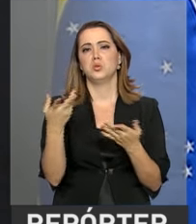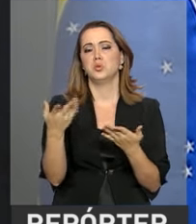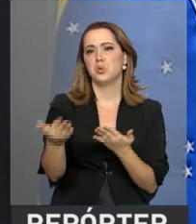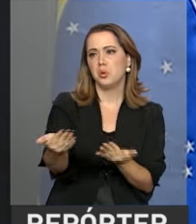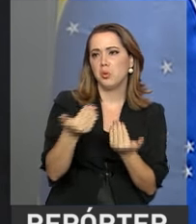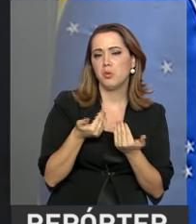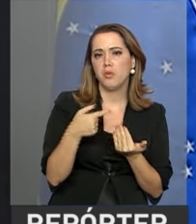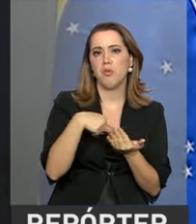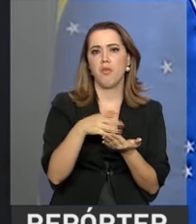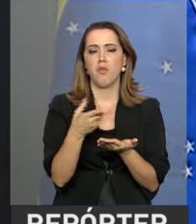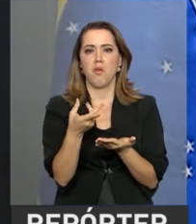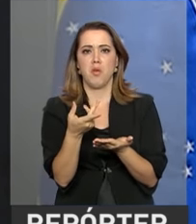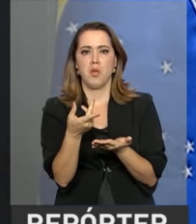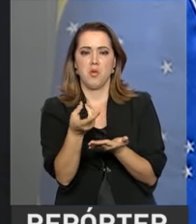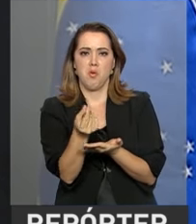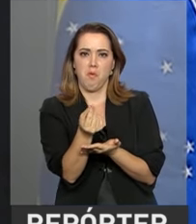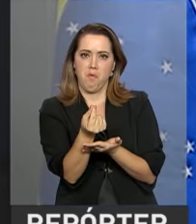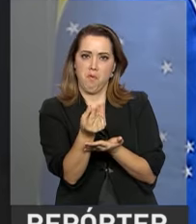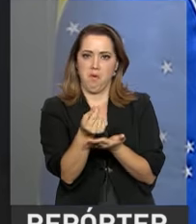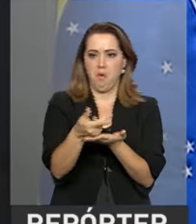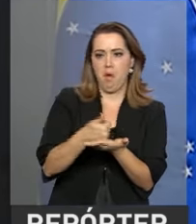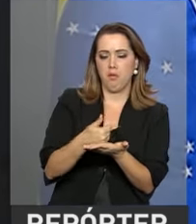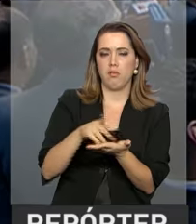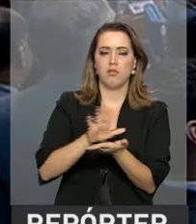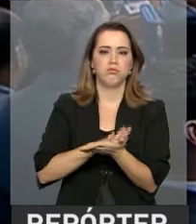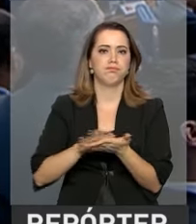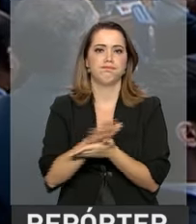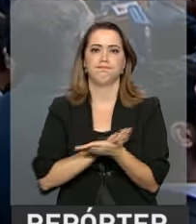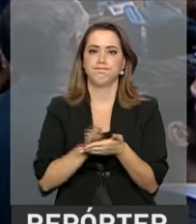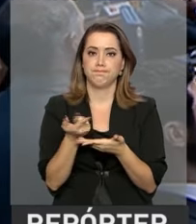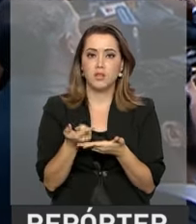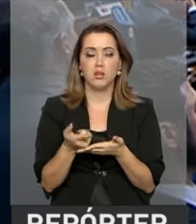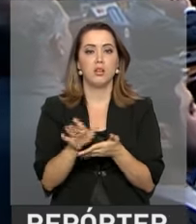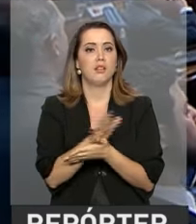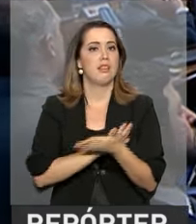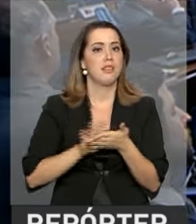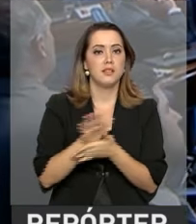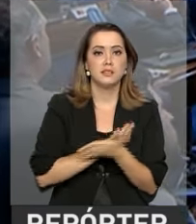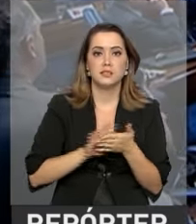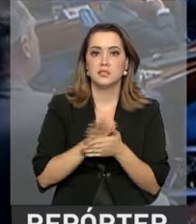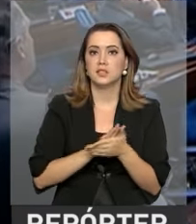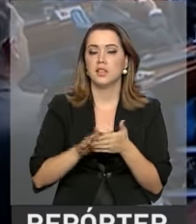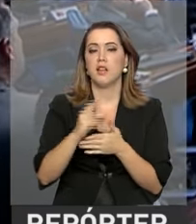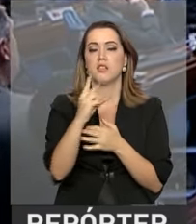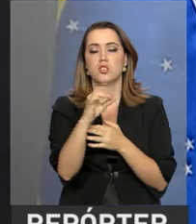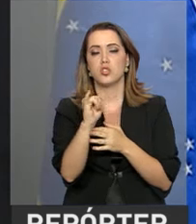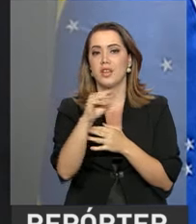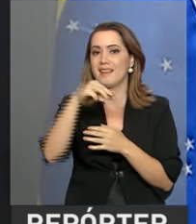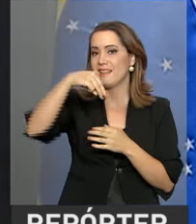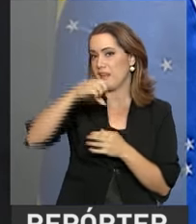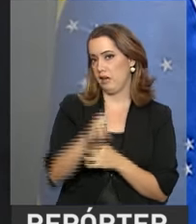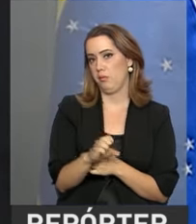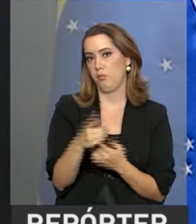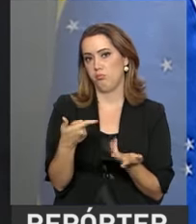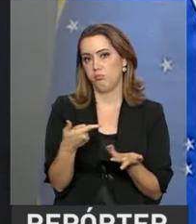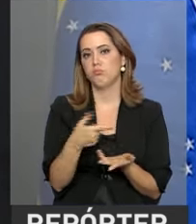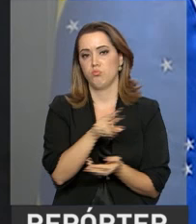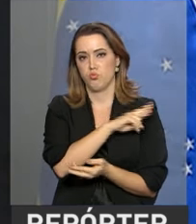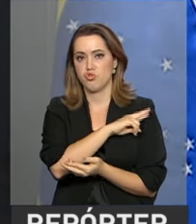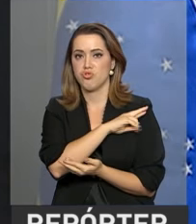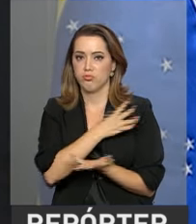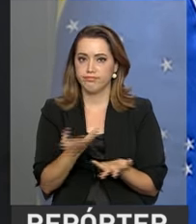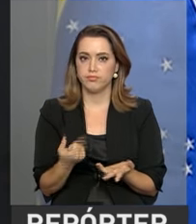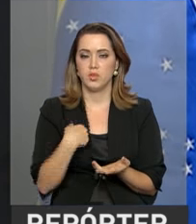trouxeram ao erário ou ao patrimônio público. Não pratiquei nenhum crime de responsabilidade. As